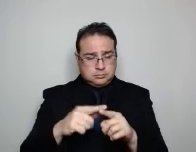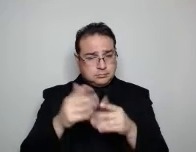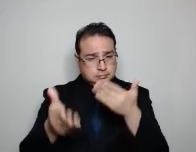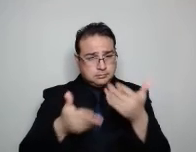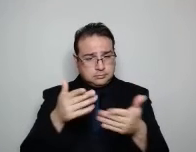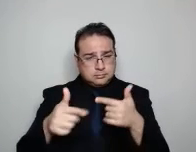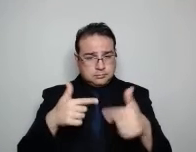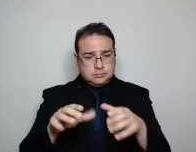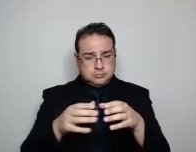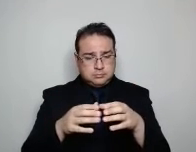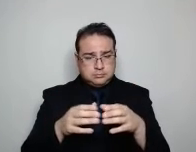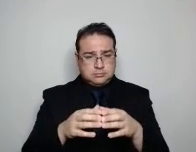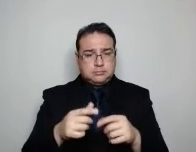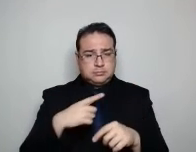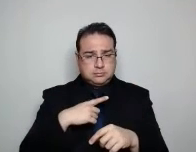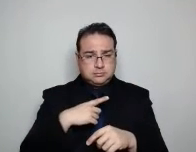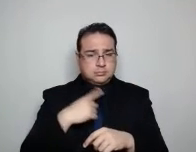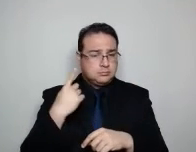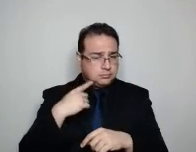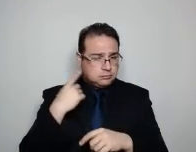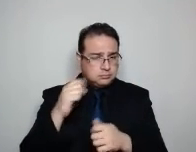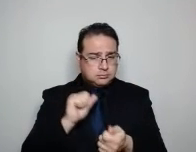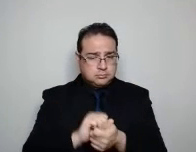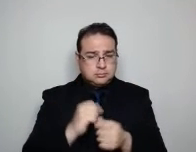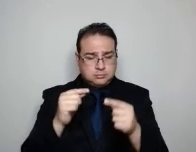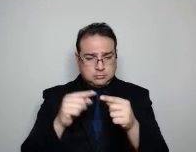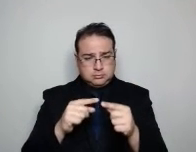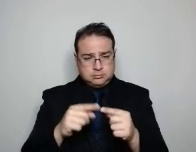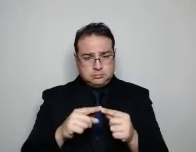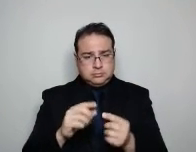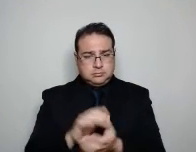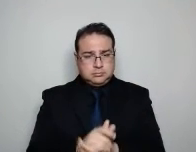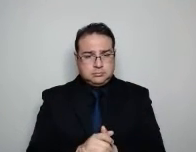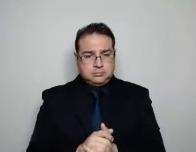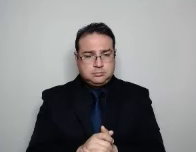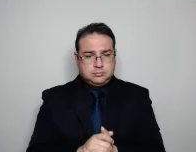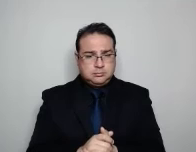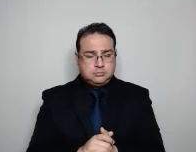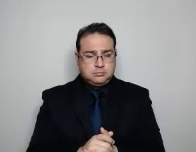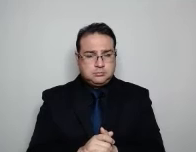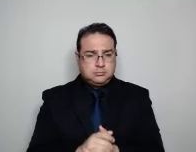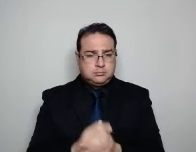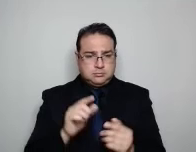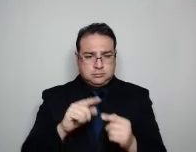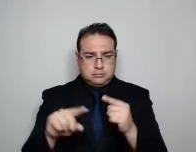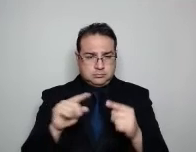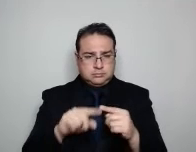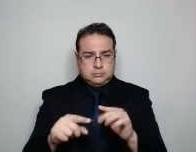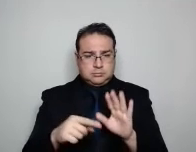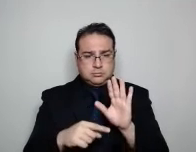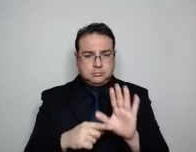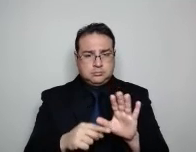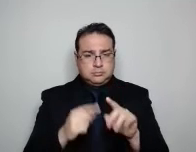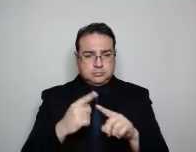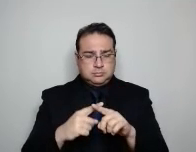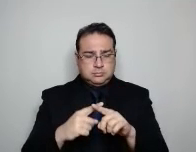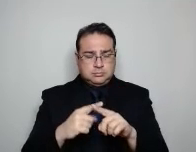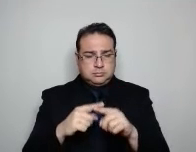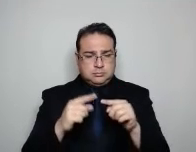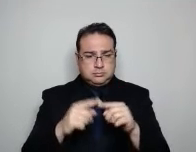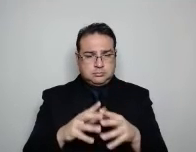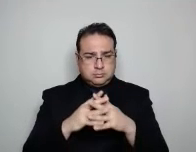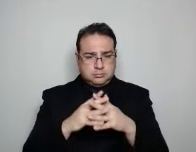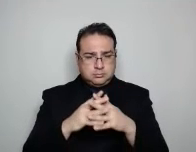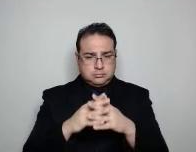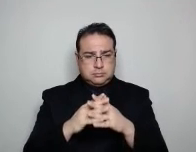nobre colega de advogado, mas que nesse caso mostra completamente desarrazoado, visto a complexidade da demanda e